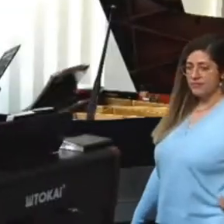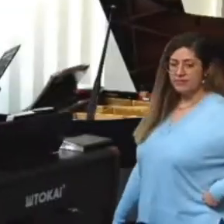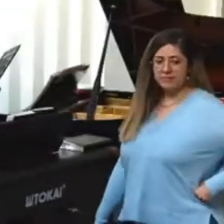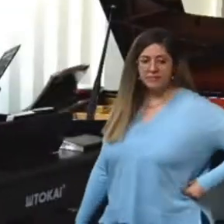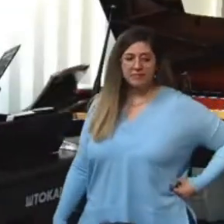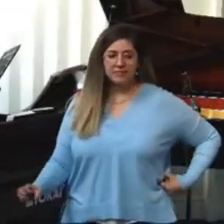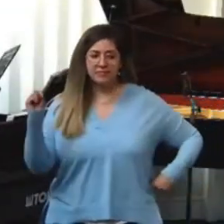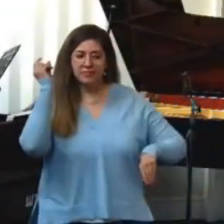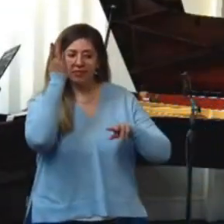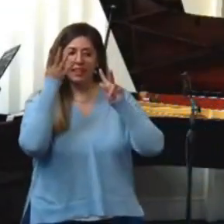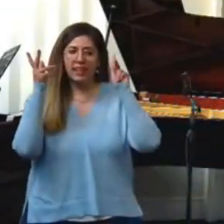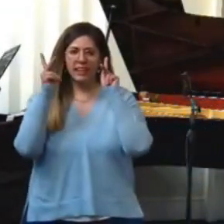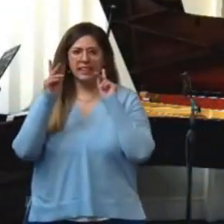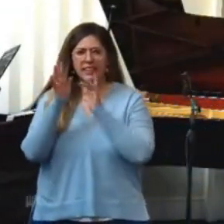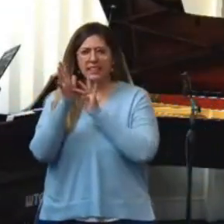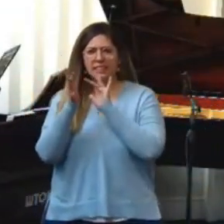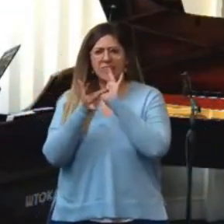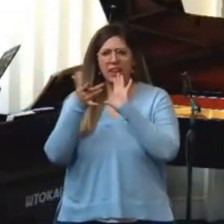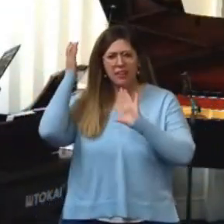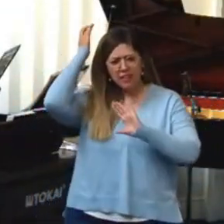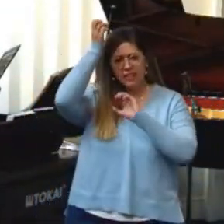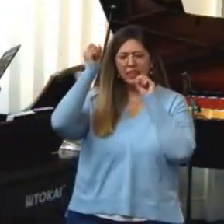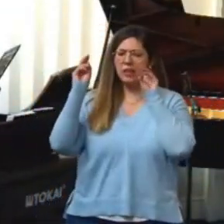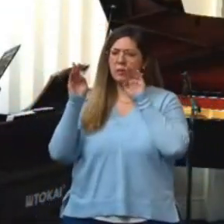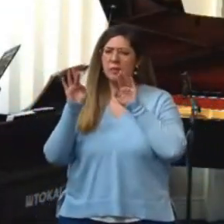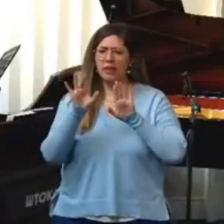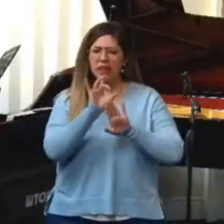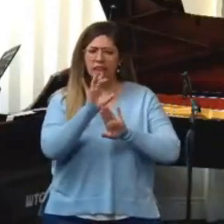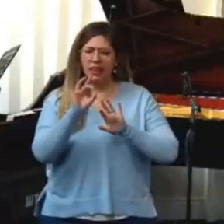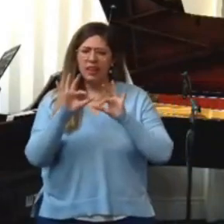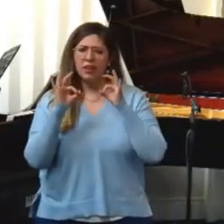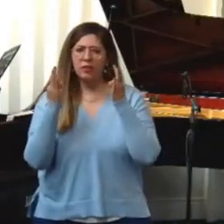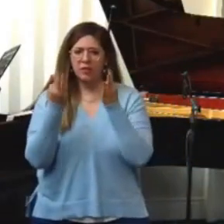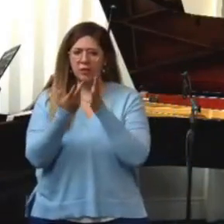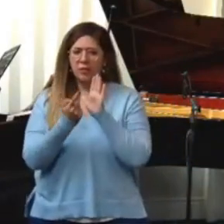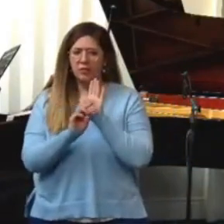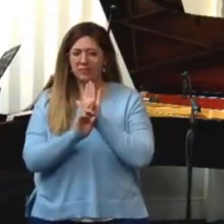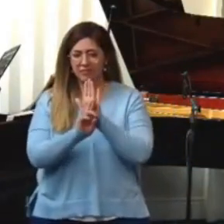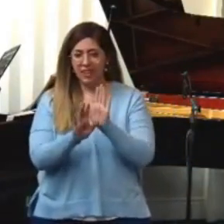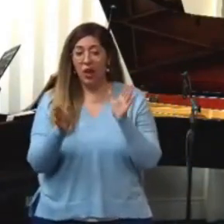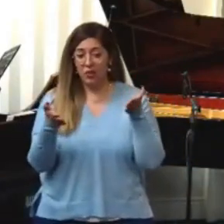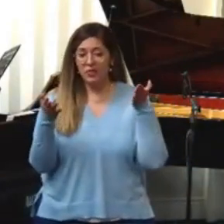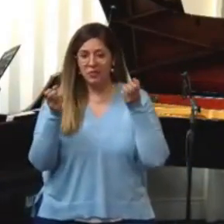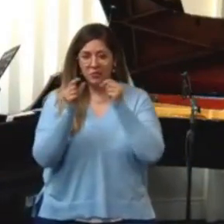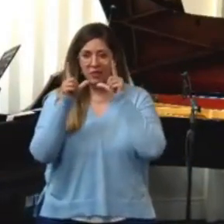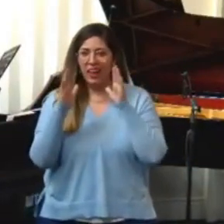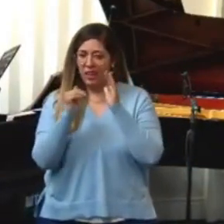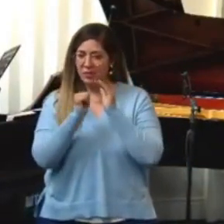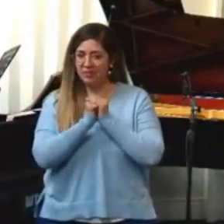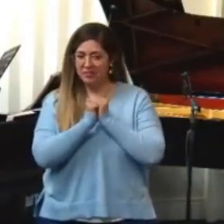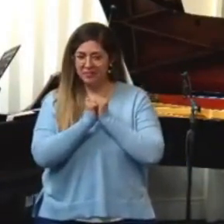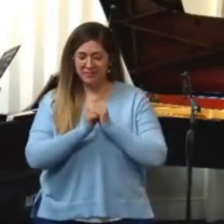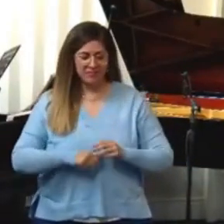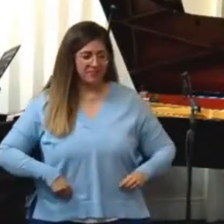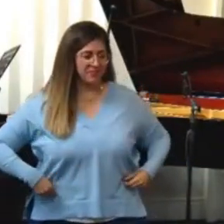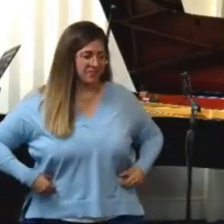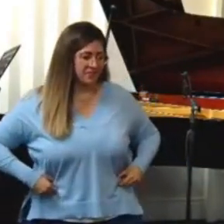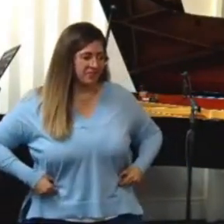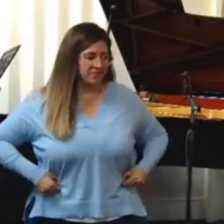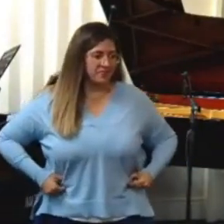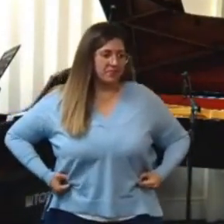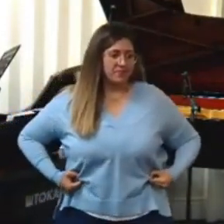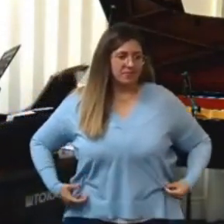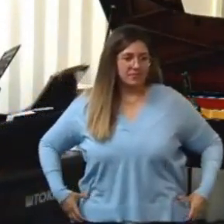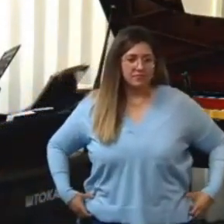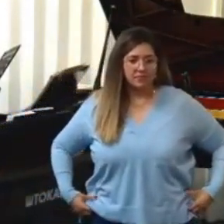Graça e a paz do Senhor Jesus Cristo seja com cada um, com cada família aqui representada nessa manhã, irmãos. Vamos abrir a palavra